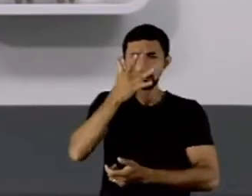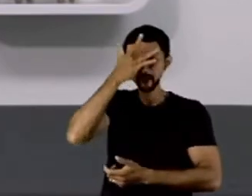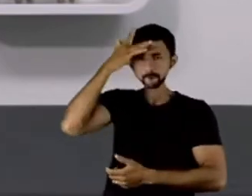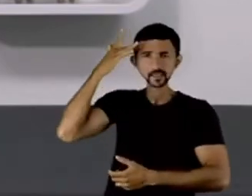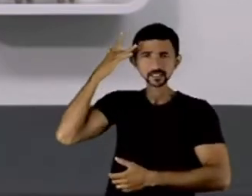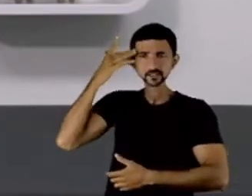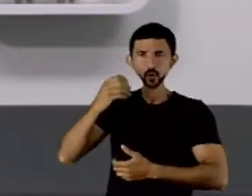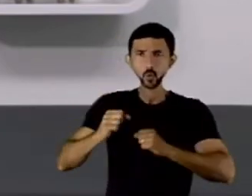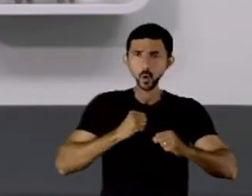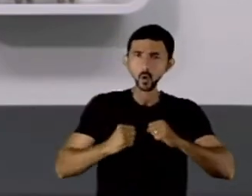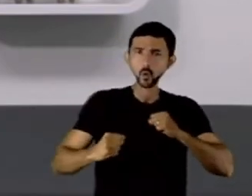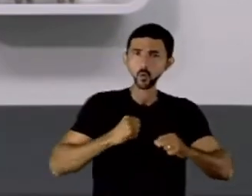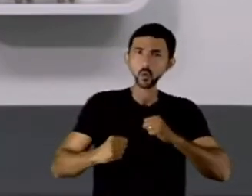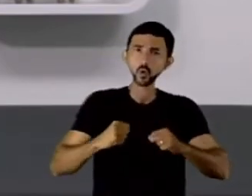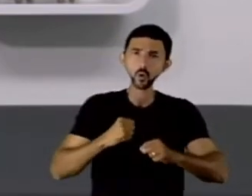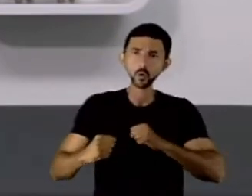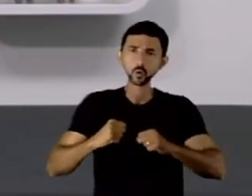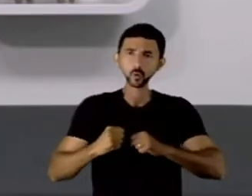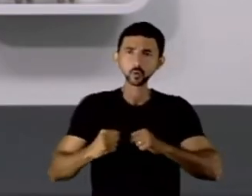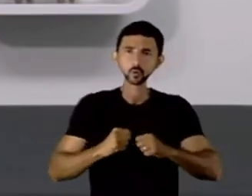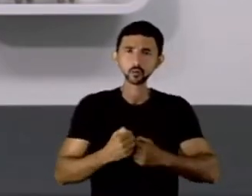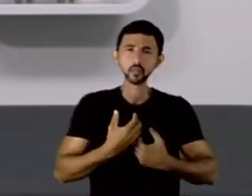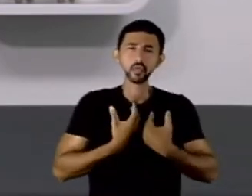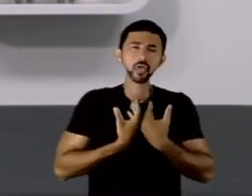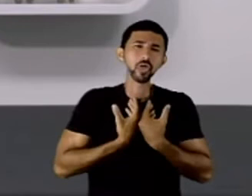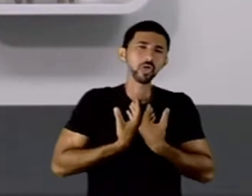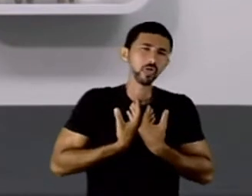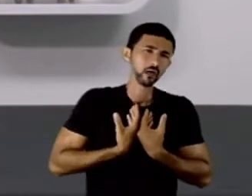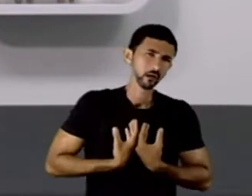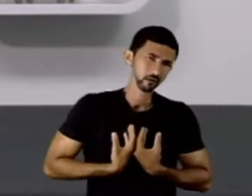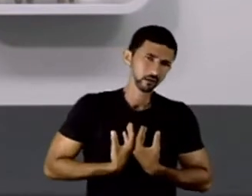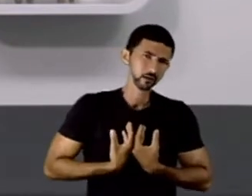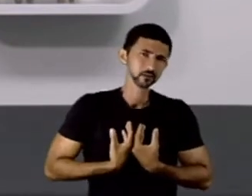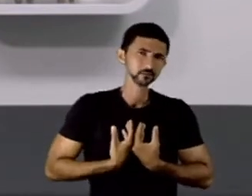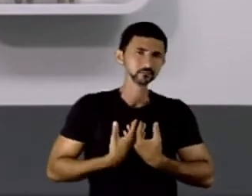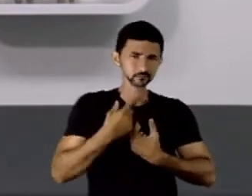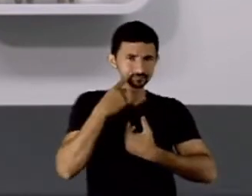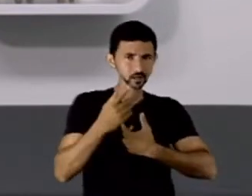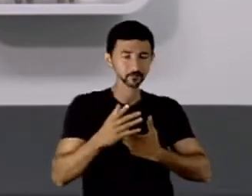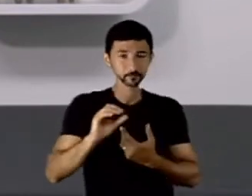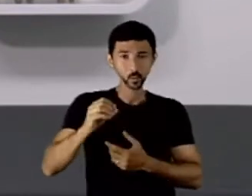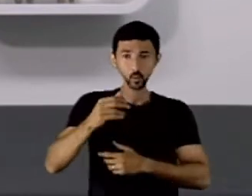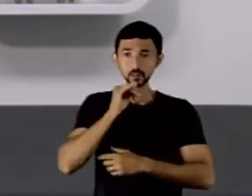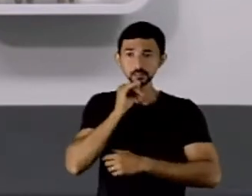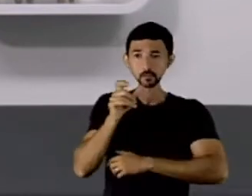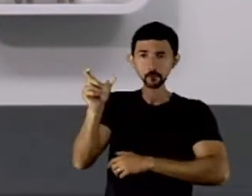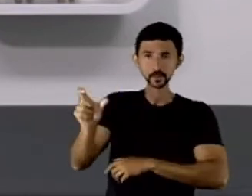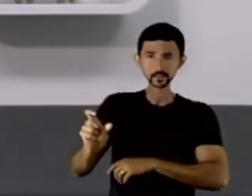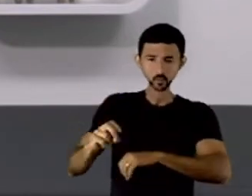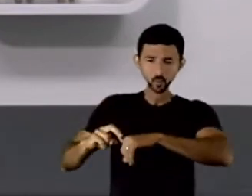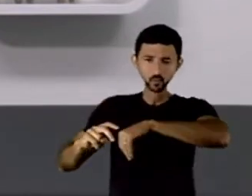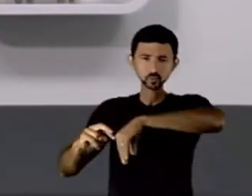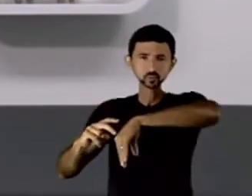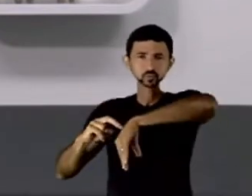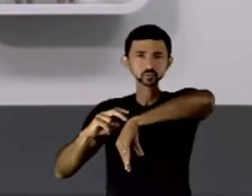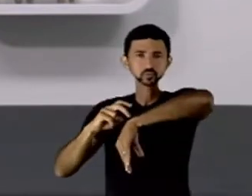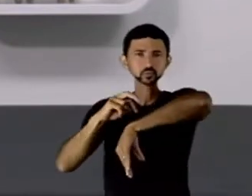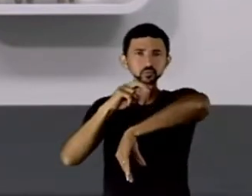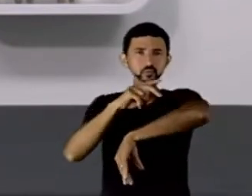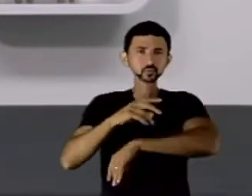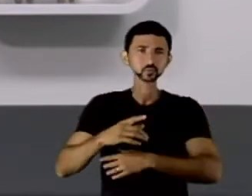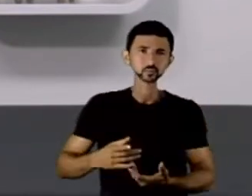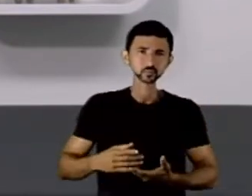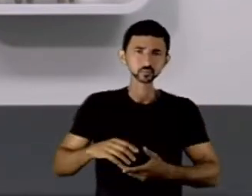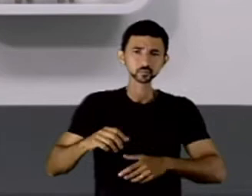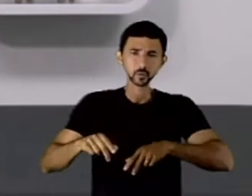que ao dar um pique, correr um pouquinho, logo fica muito cansada? Ou aquela pessoa que ao subir uma escada, andar